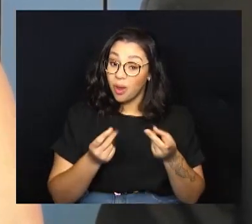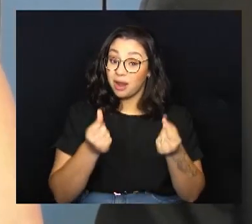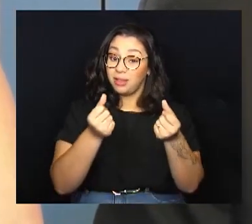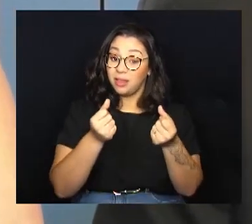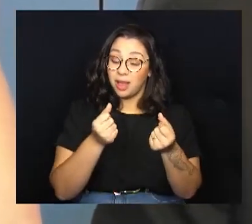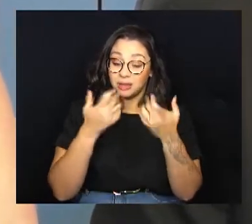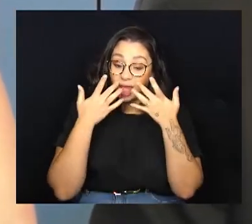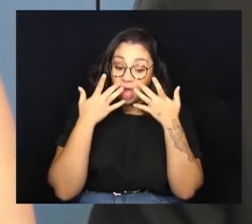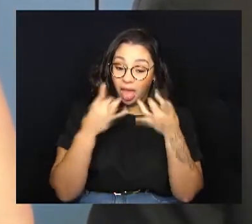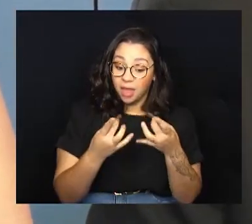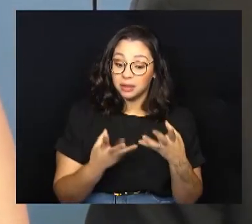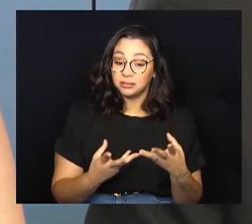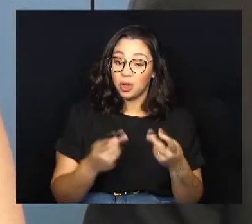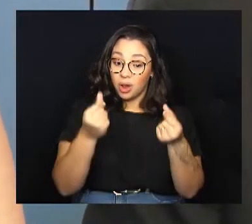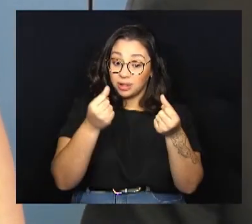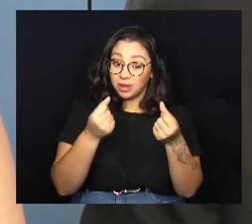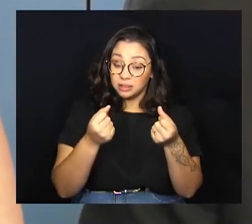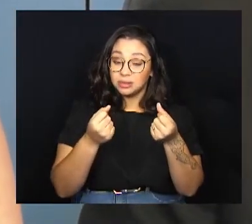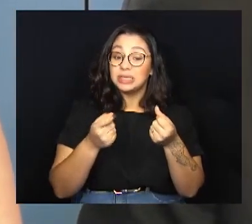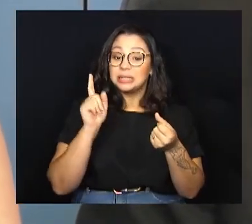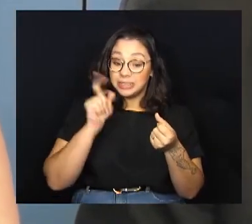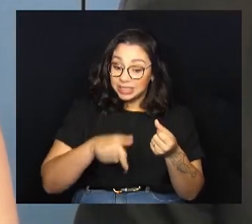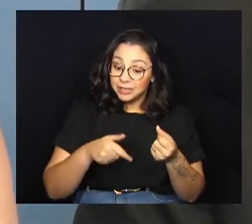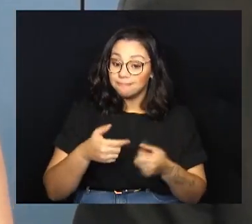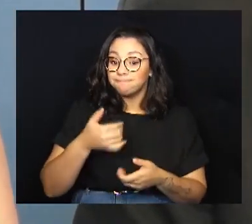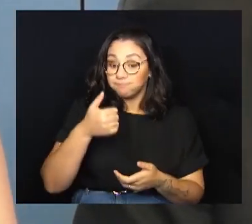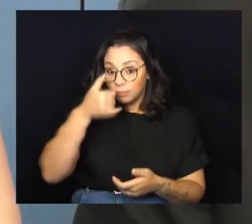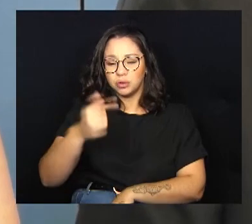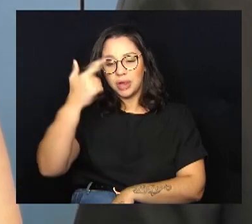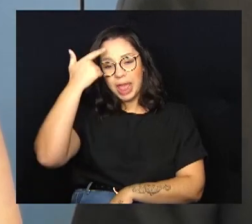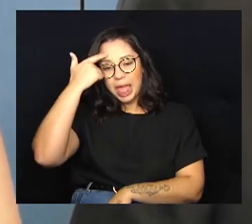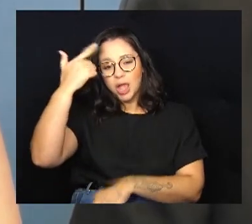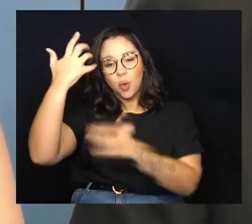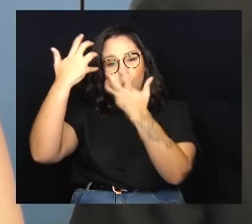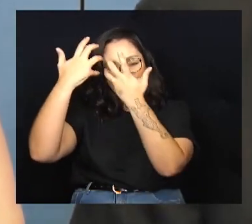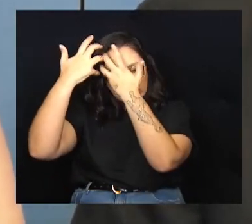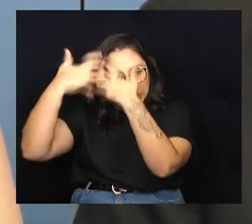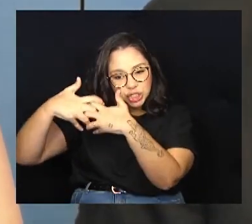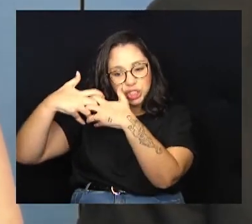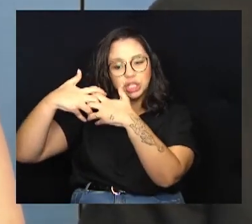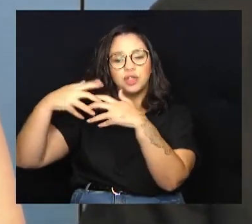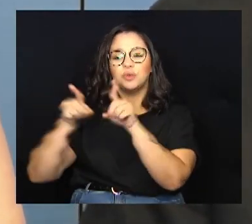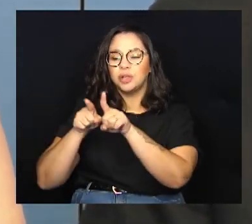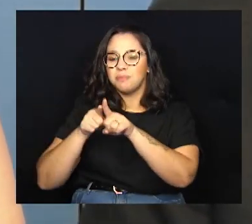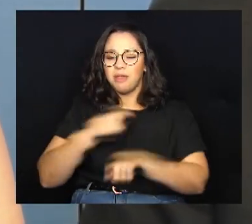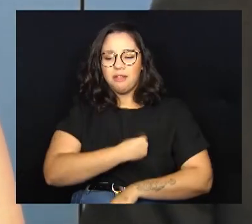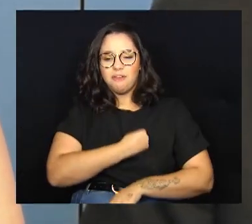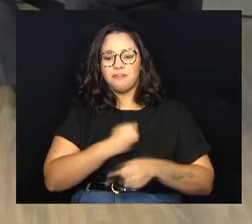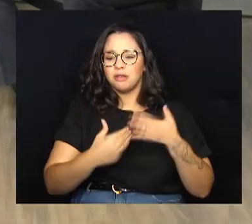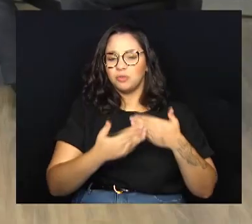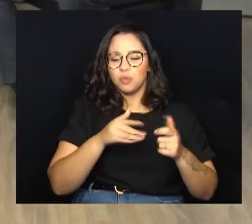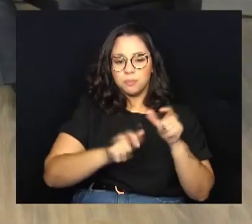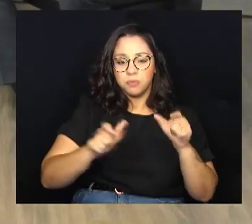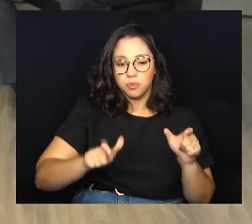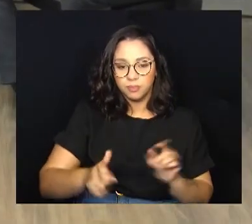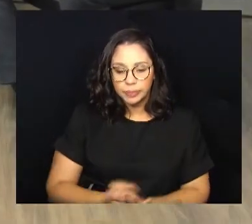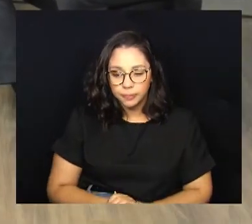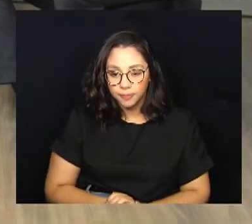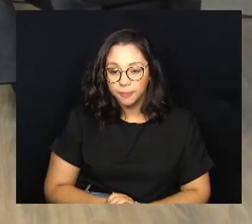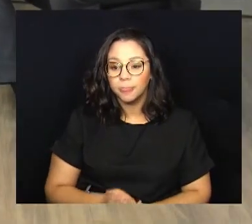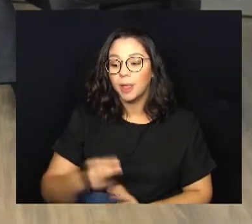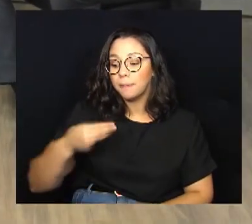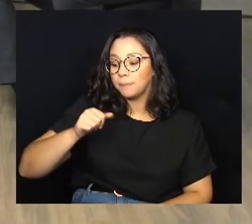associação de entidades filantrópicas de Campinas e região. E a gente lembra também que ela também é do